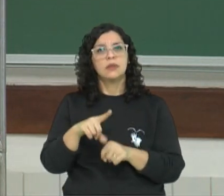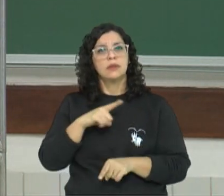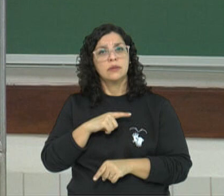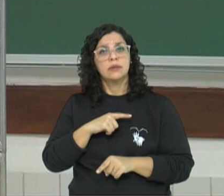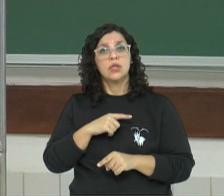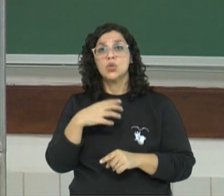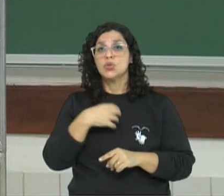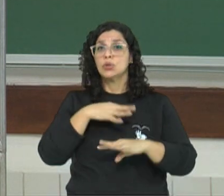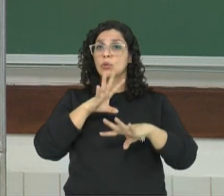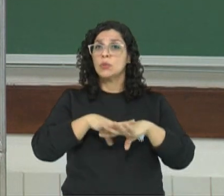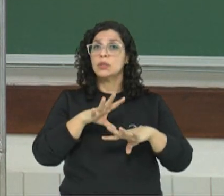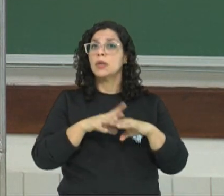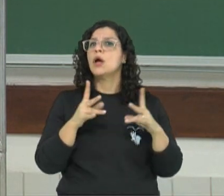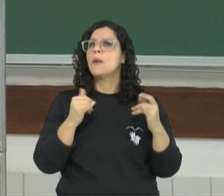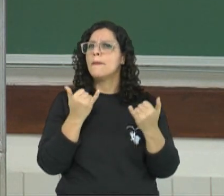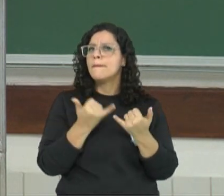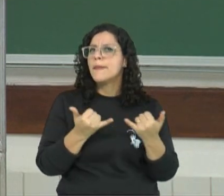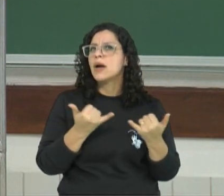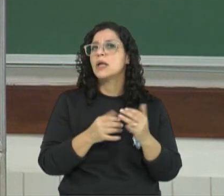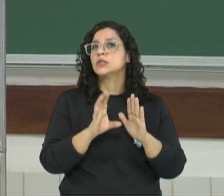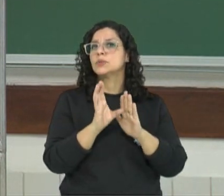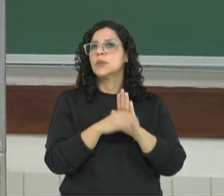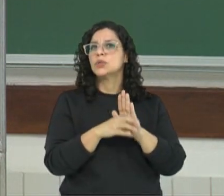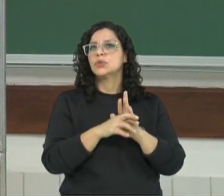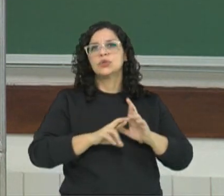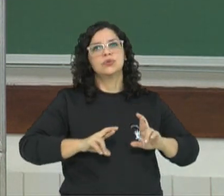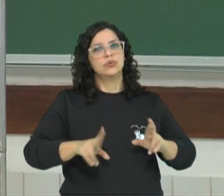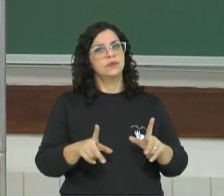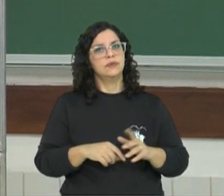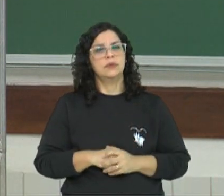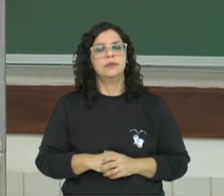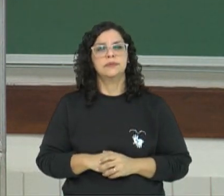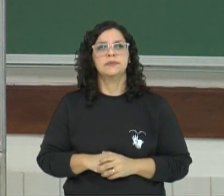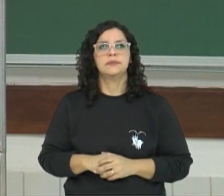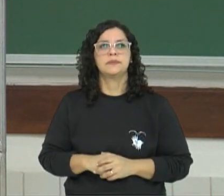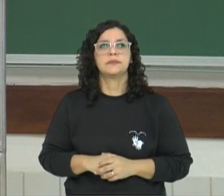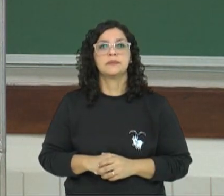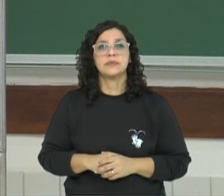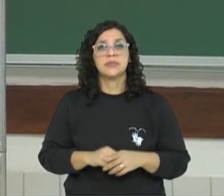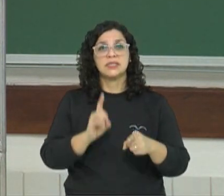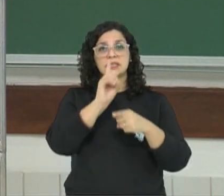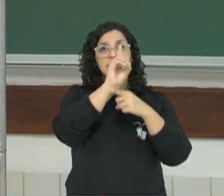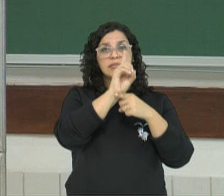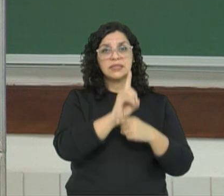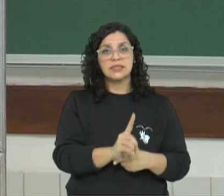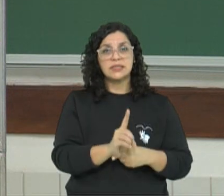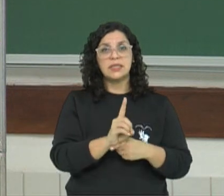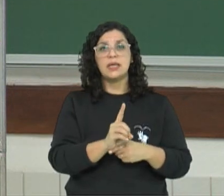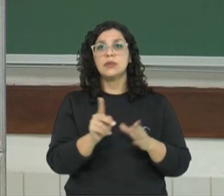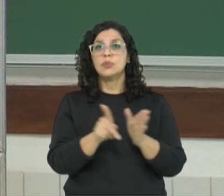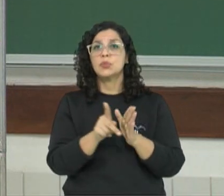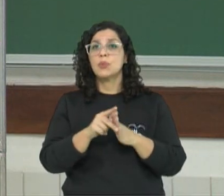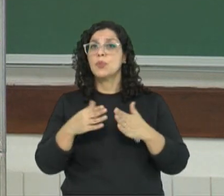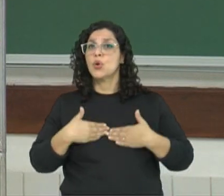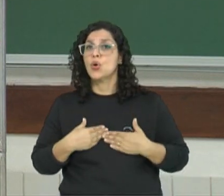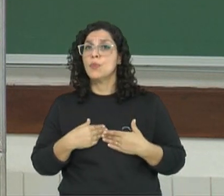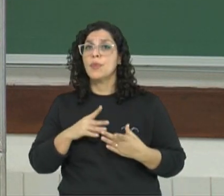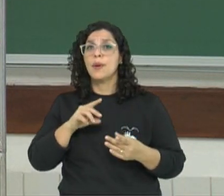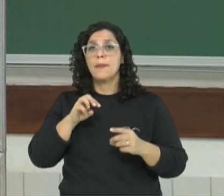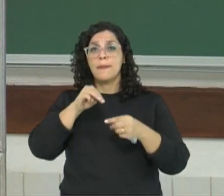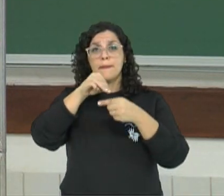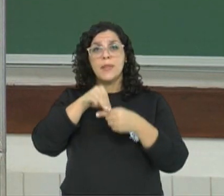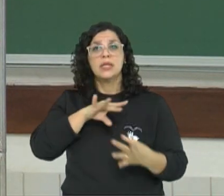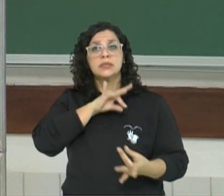forma matemática é bastante igual, mas o seu conceito é diferente. Densidade de um corpo e massa